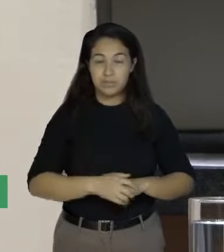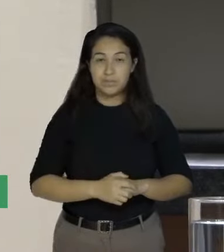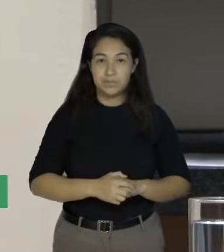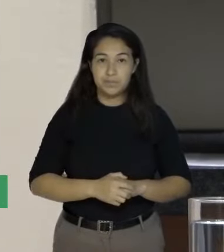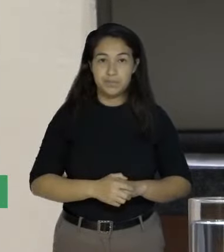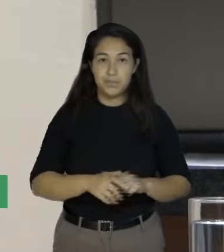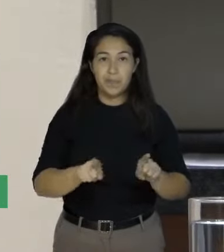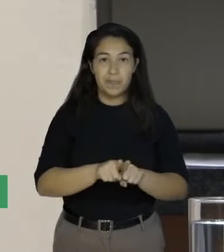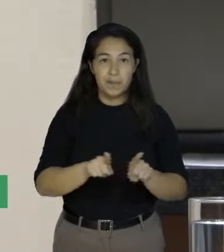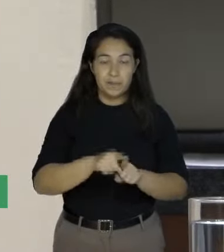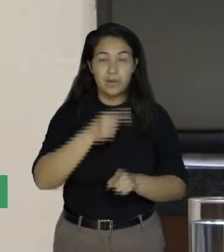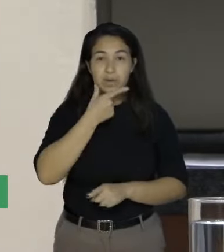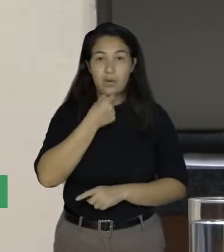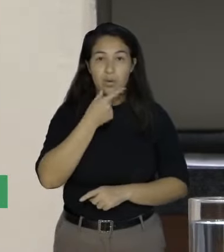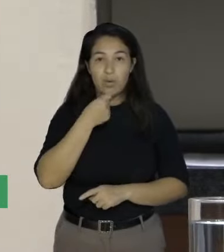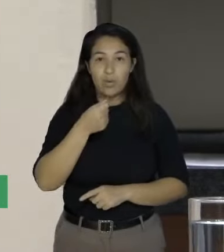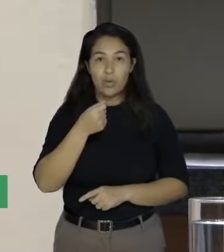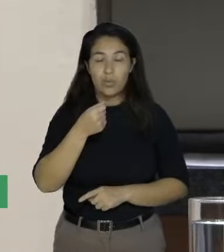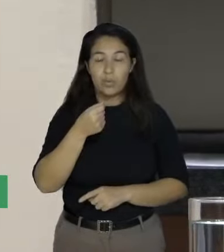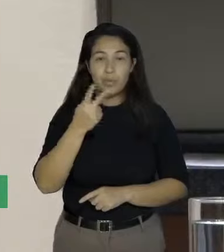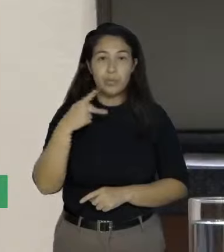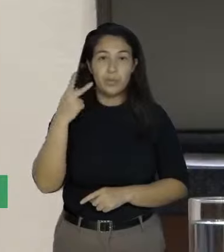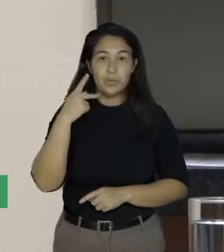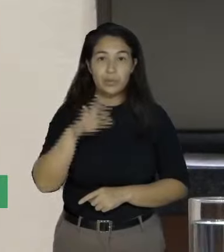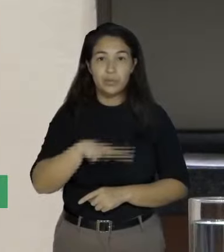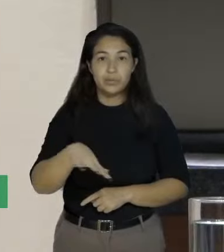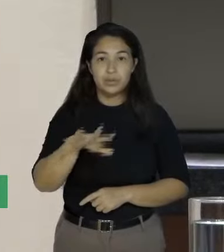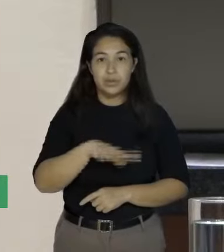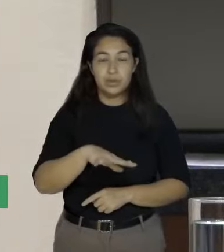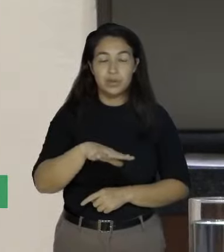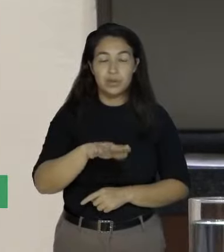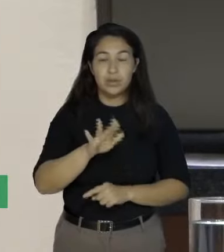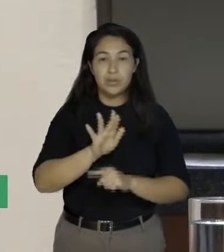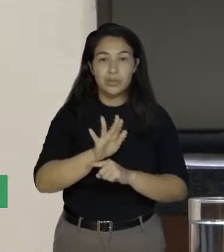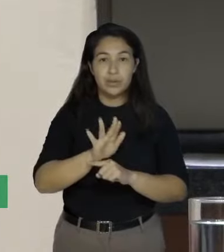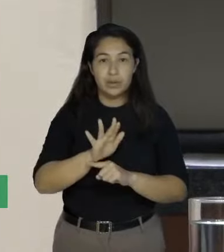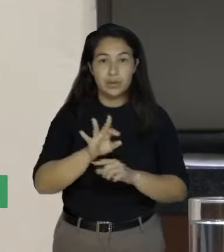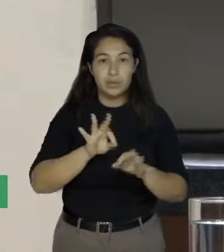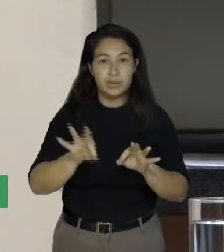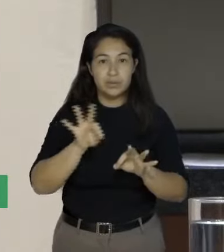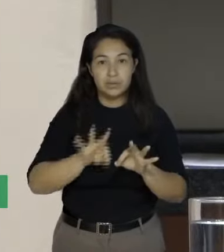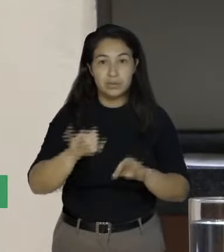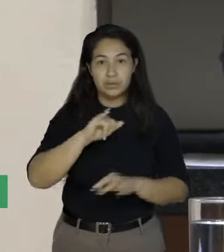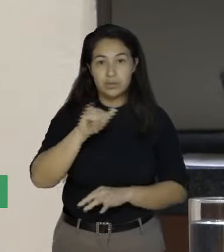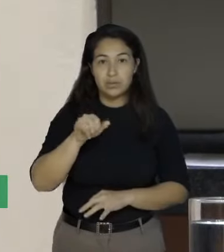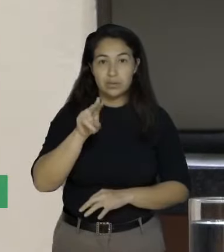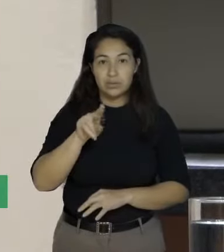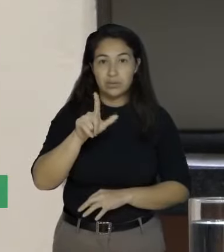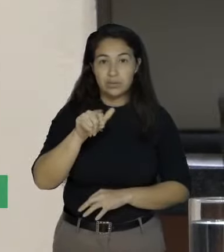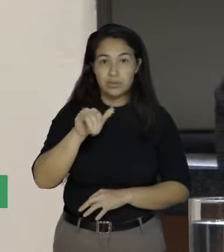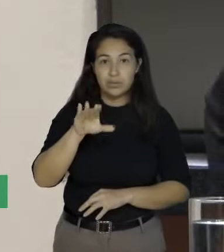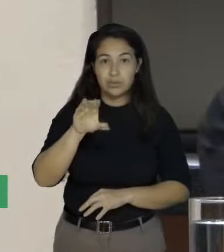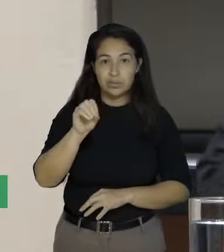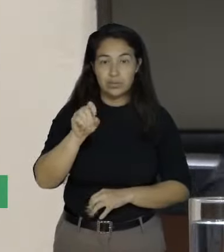excelentíssimo senhor sobre procurador-geral para assuntos institucionais do Ministério Público Julio Fernandes